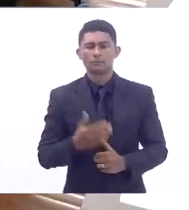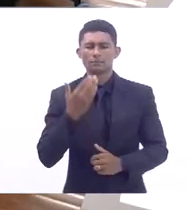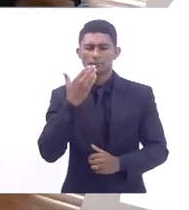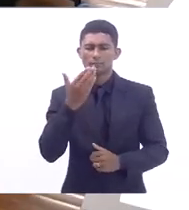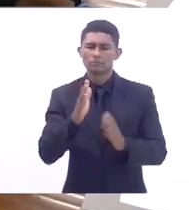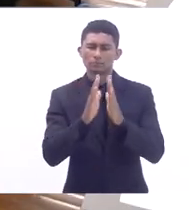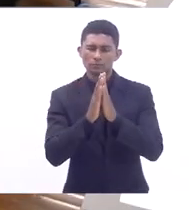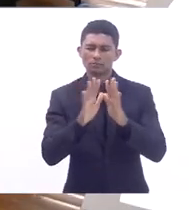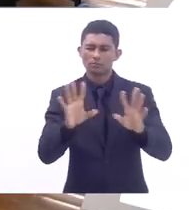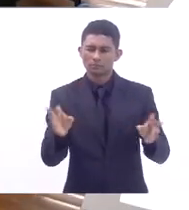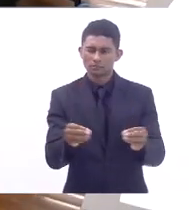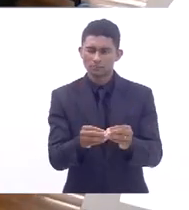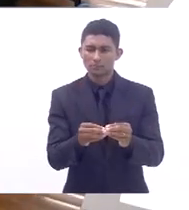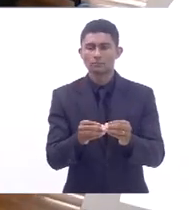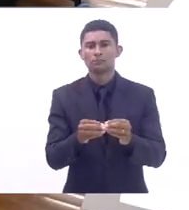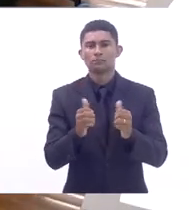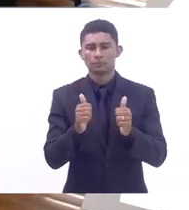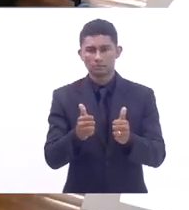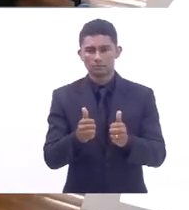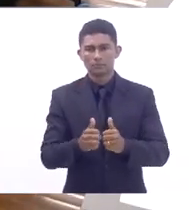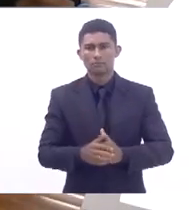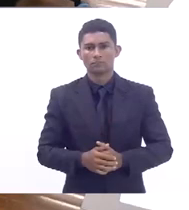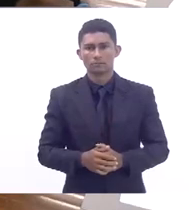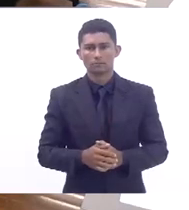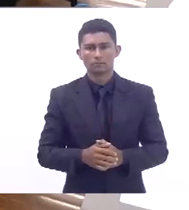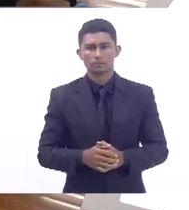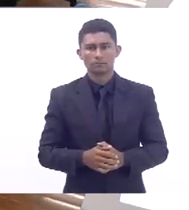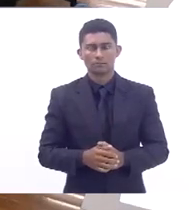habilidade né é um ponto de encaminhamento a